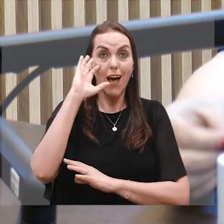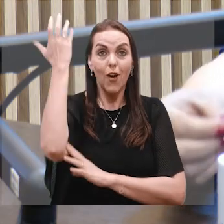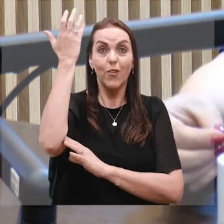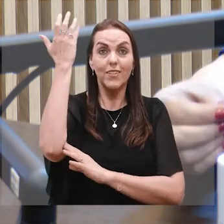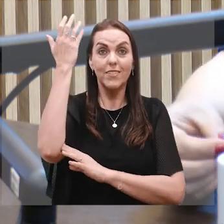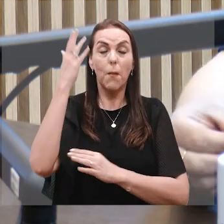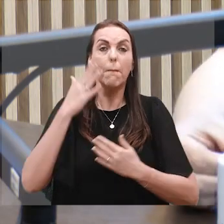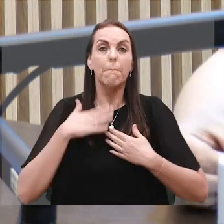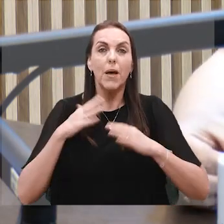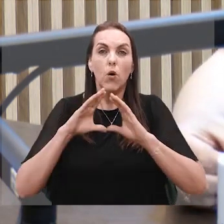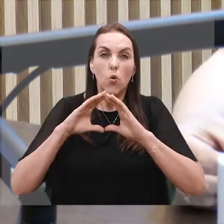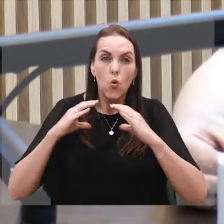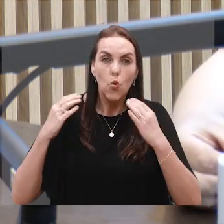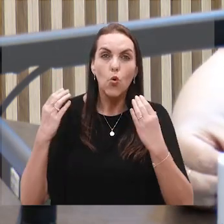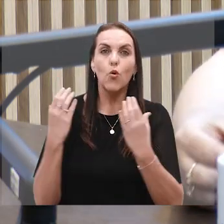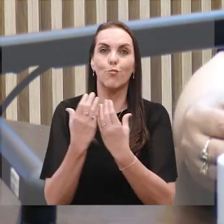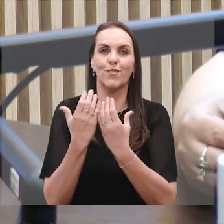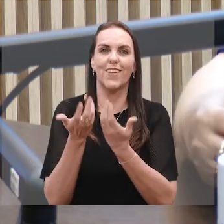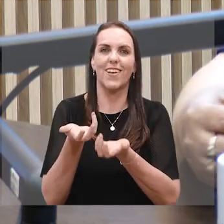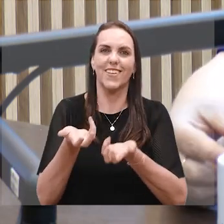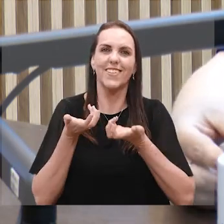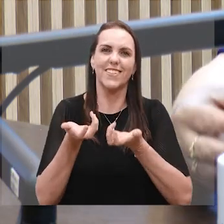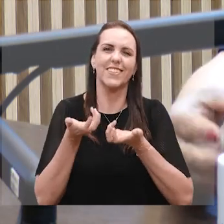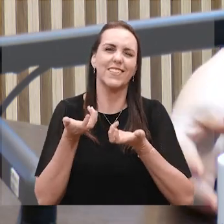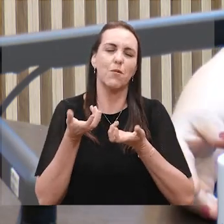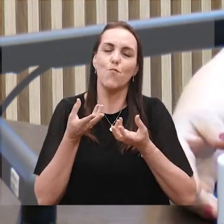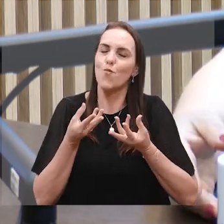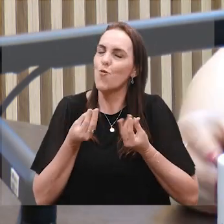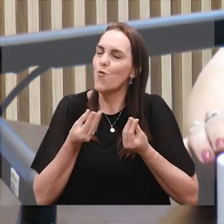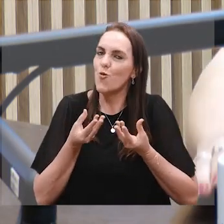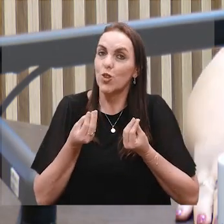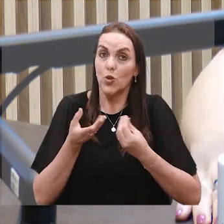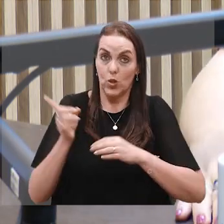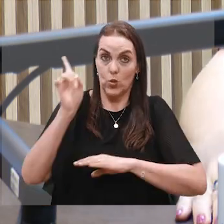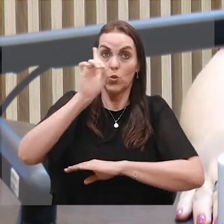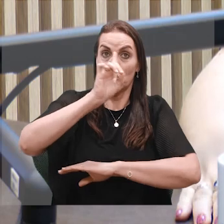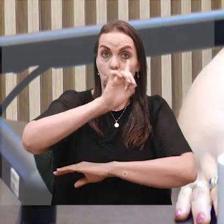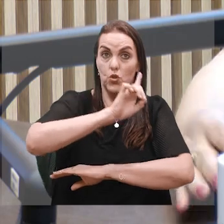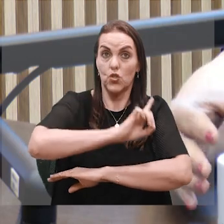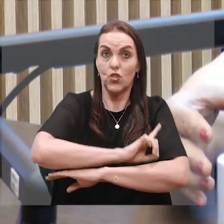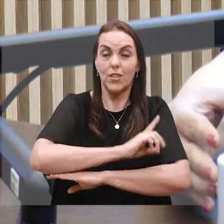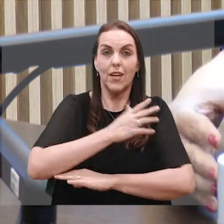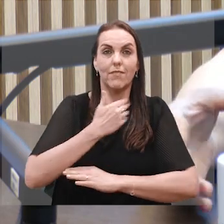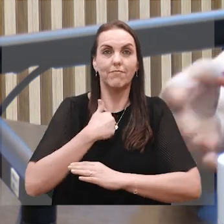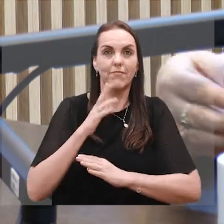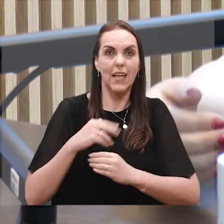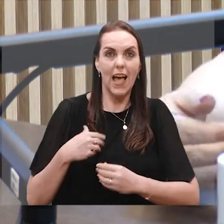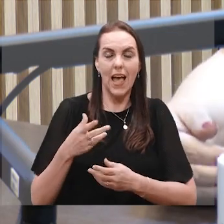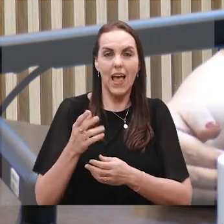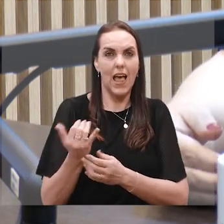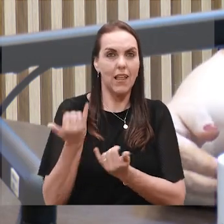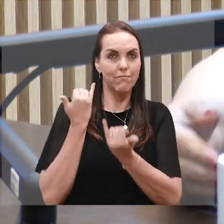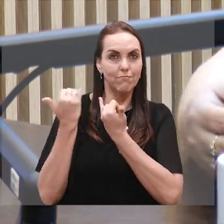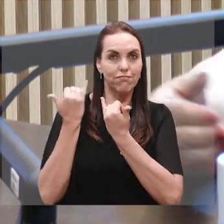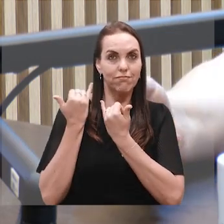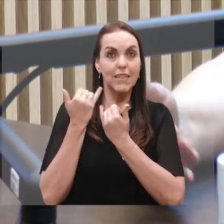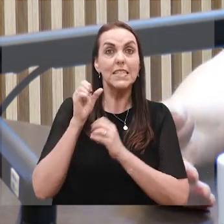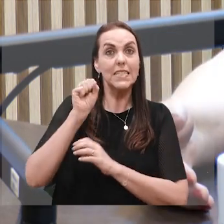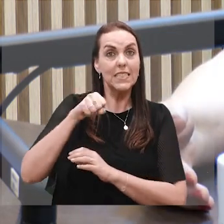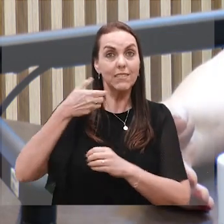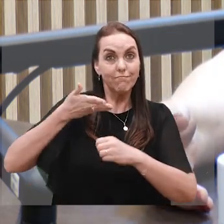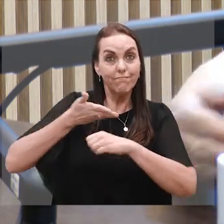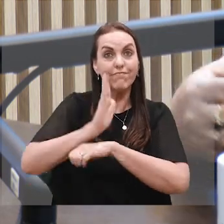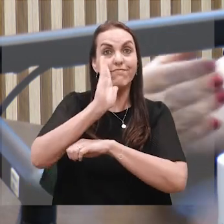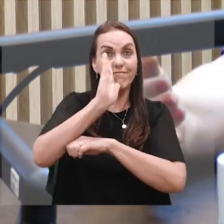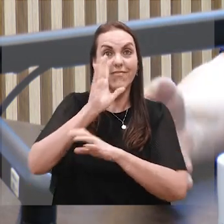porque a minha comunidade quis. A minha comunidade quis tanto que no dia em que a gente recebeu a notícia que sim,